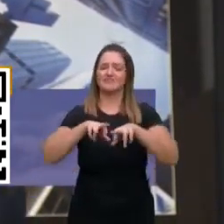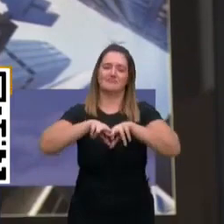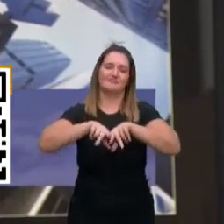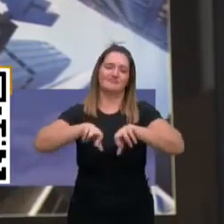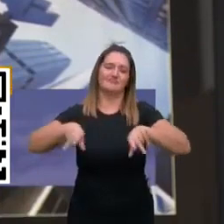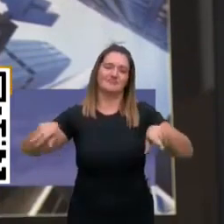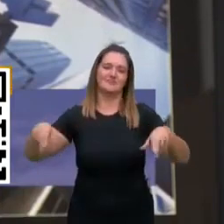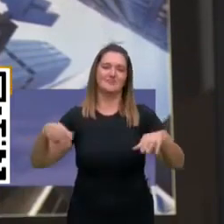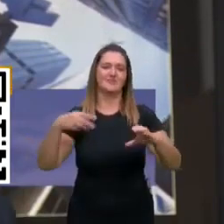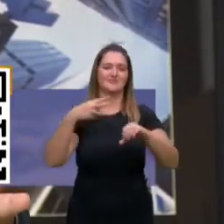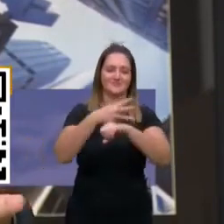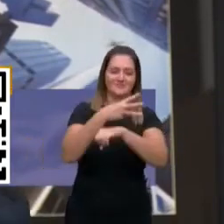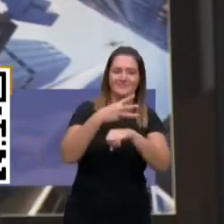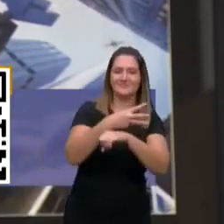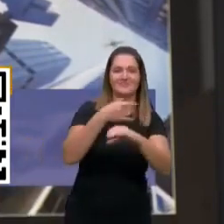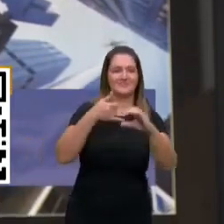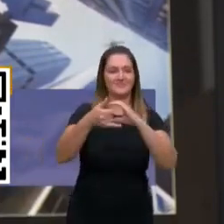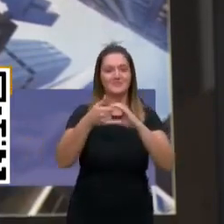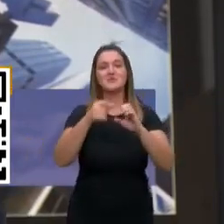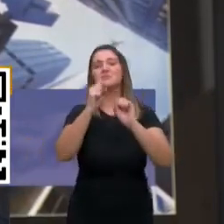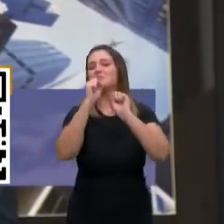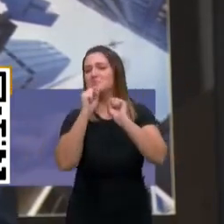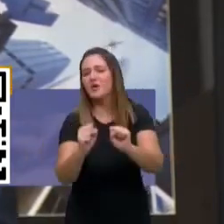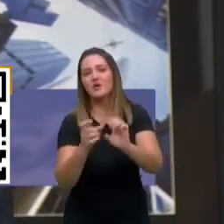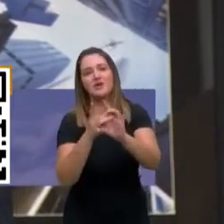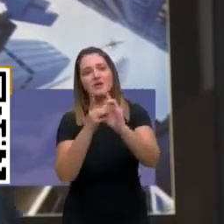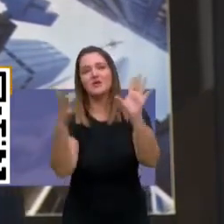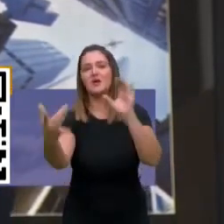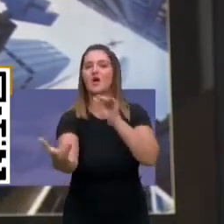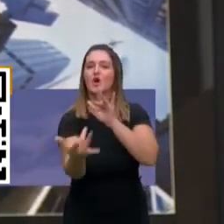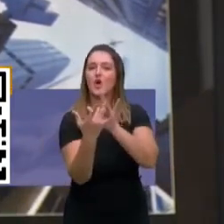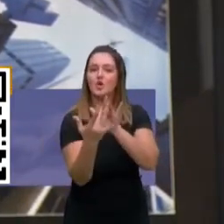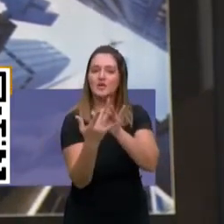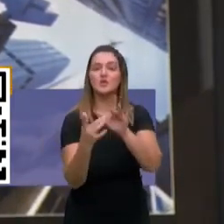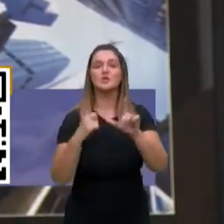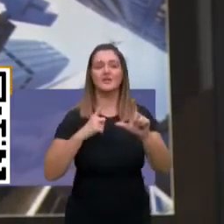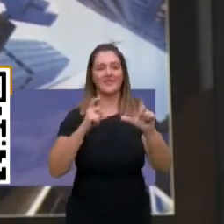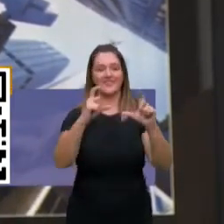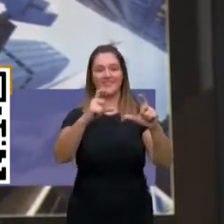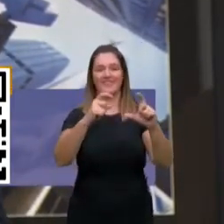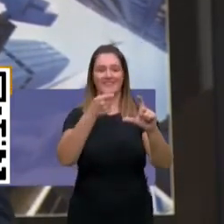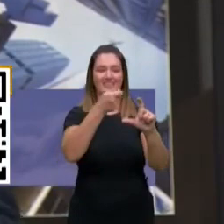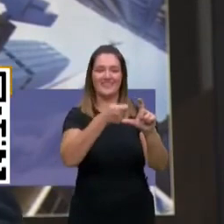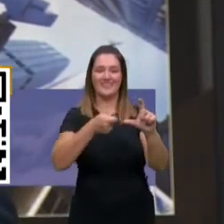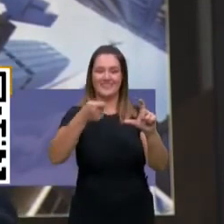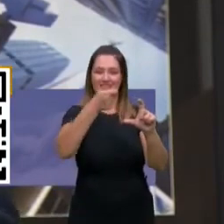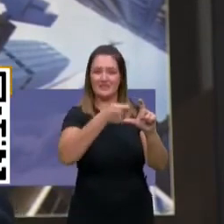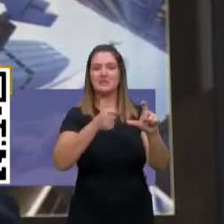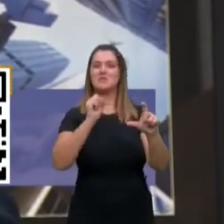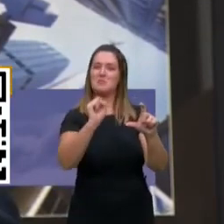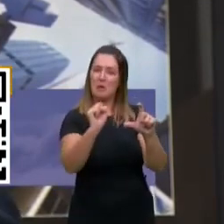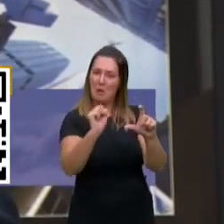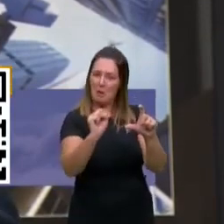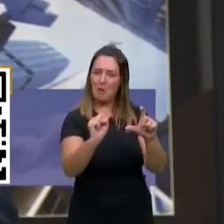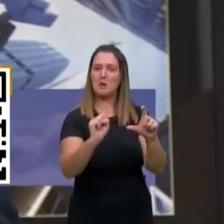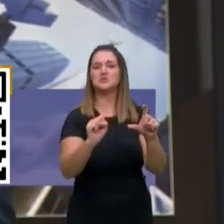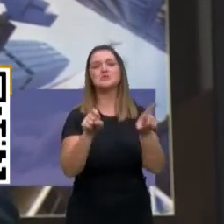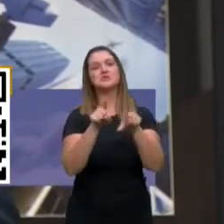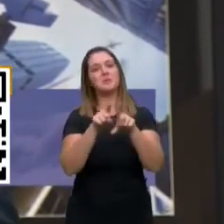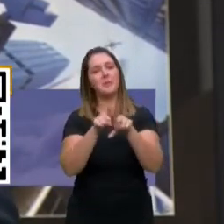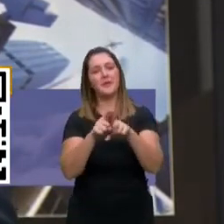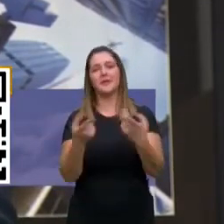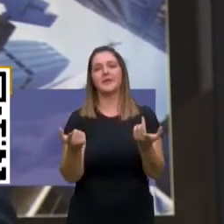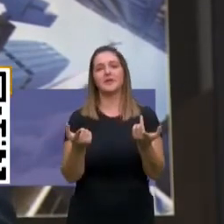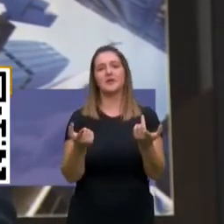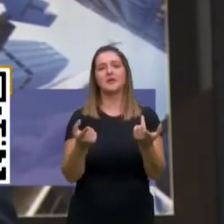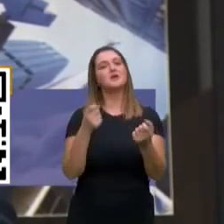telefone, nós temos o número do WhatsApp, você pode fazer contato conosco, tem o QR Code, você pode aproximar o seu celular na